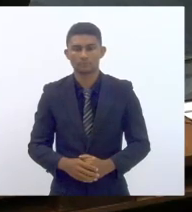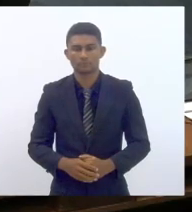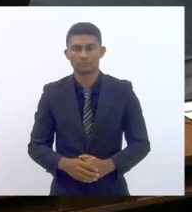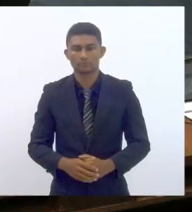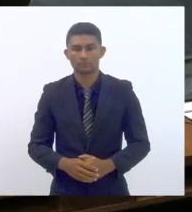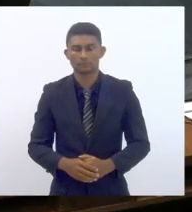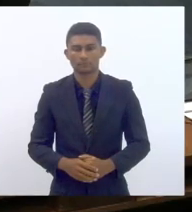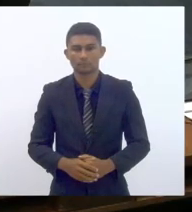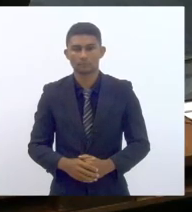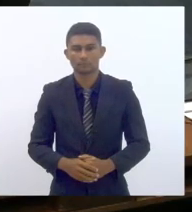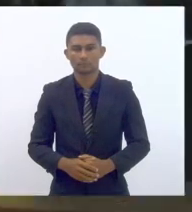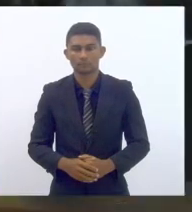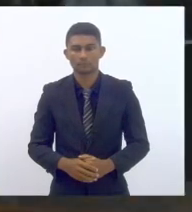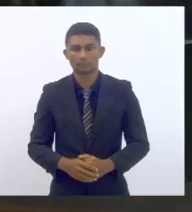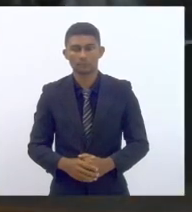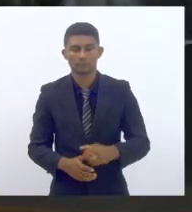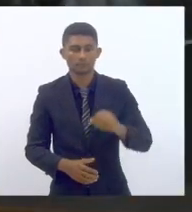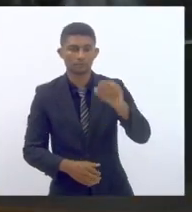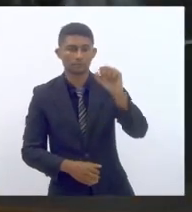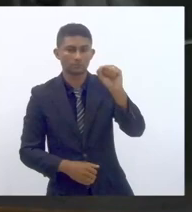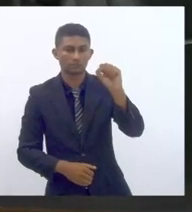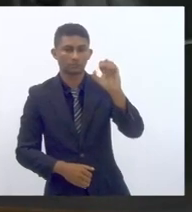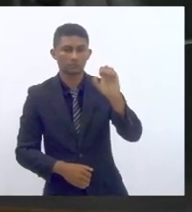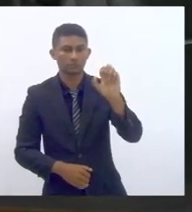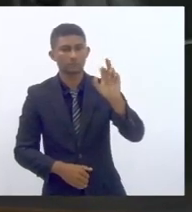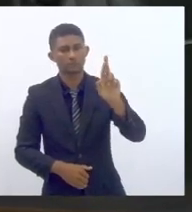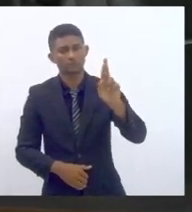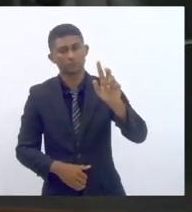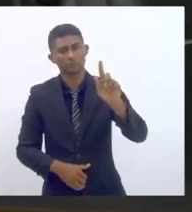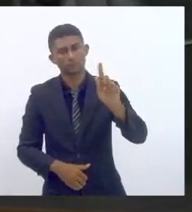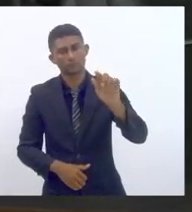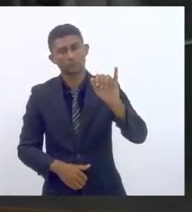Obrigado. Deputado Sérgio Loubach.